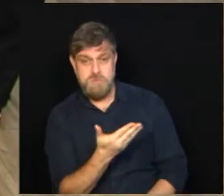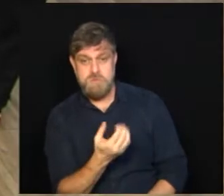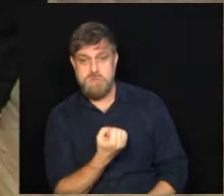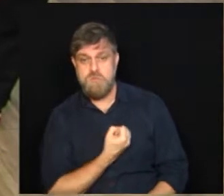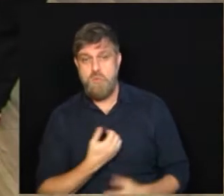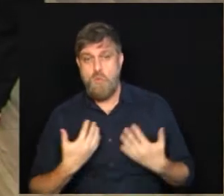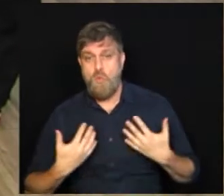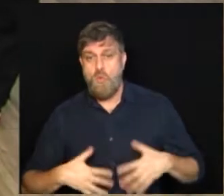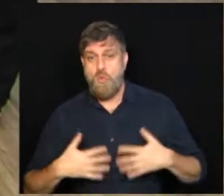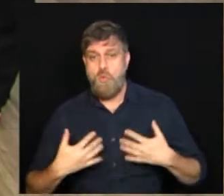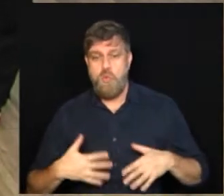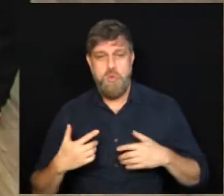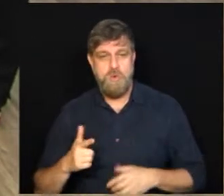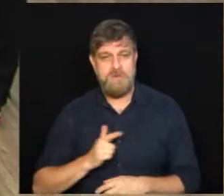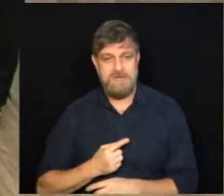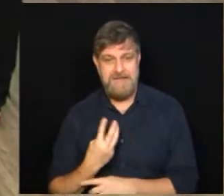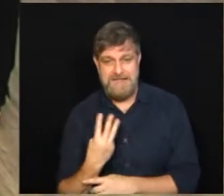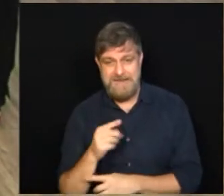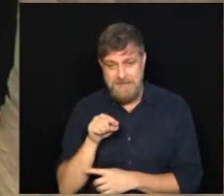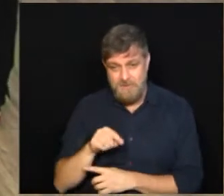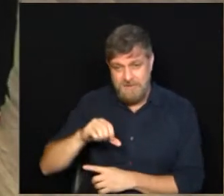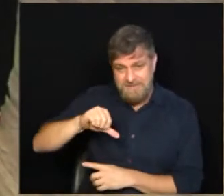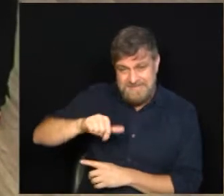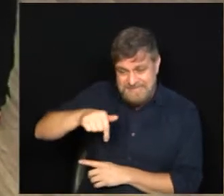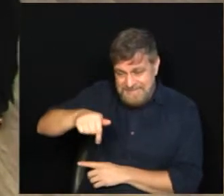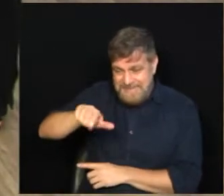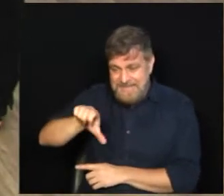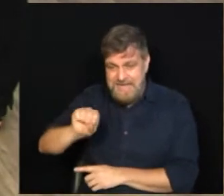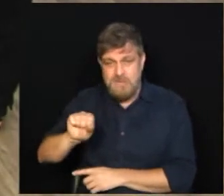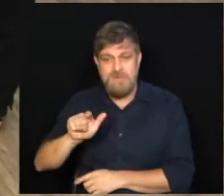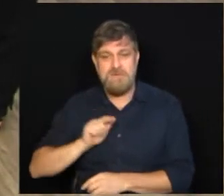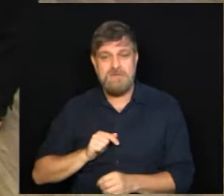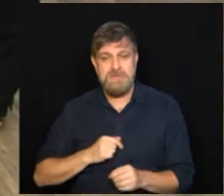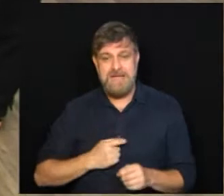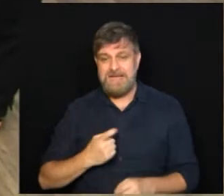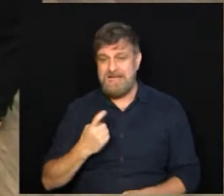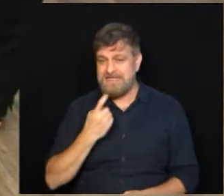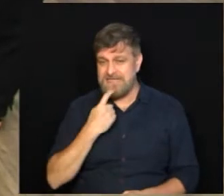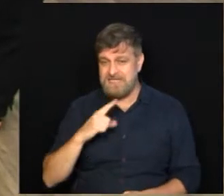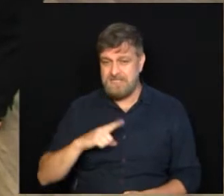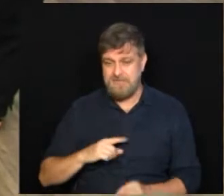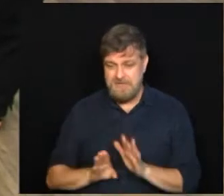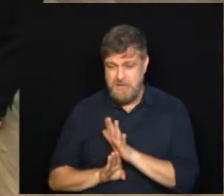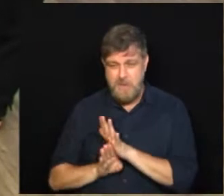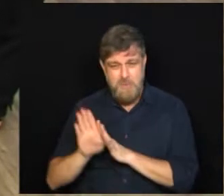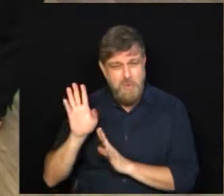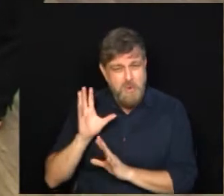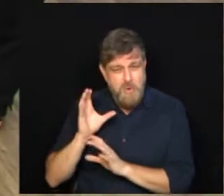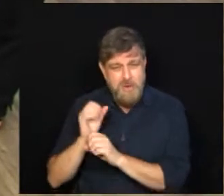3.978 óbitos aqui na região metropolitana de Campinas, e Campinas somou ontem